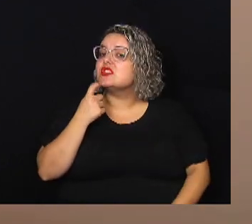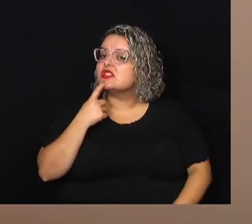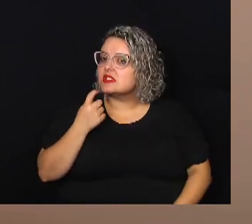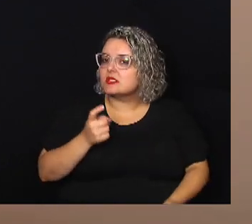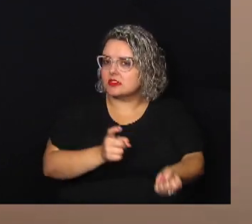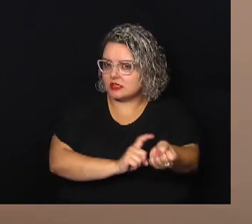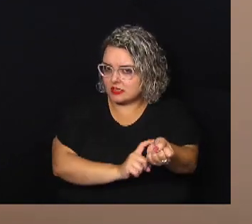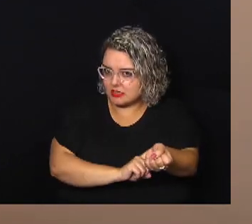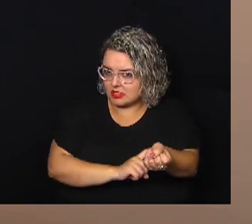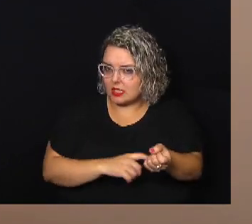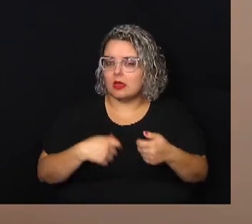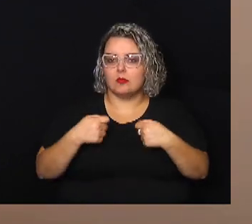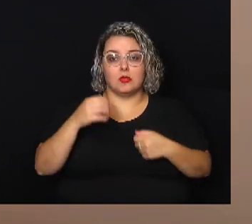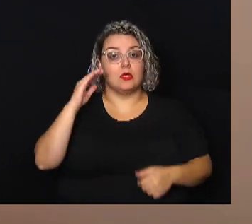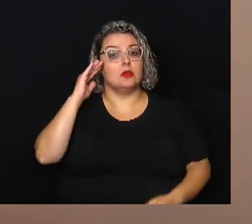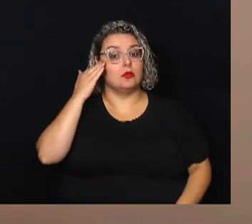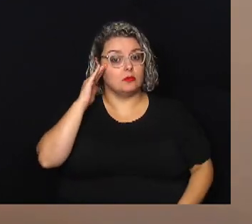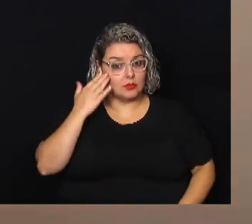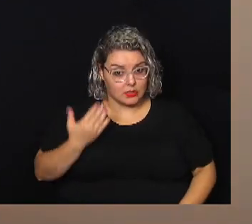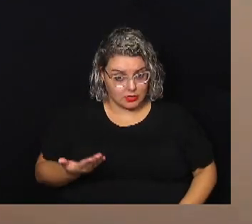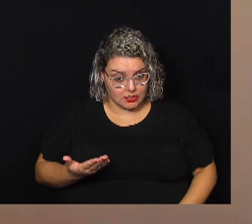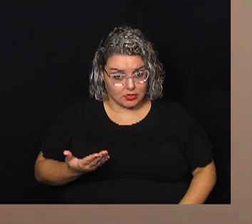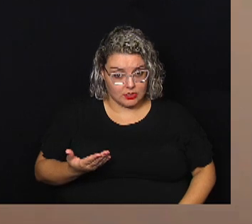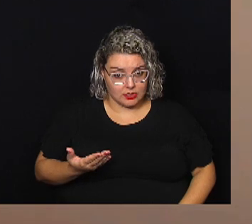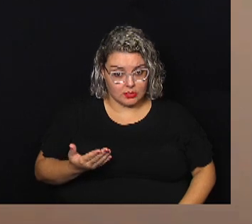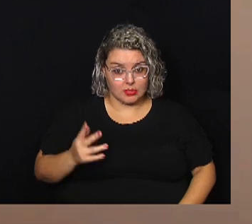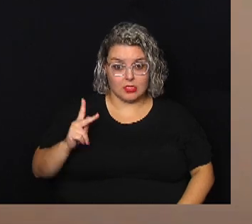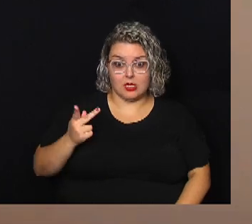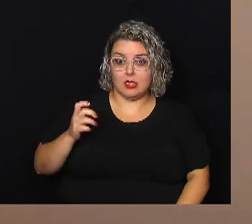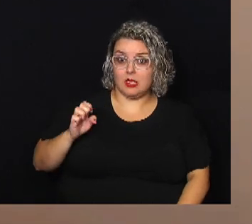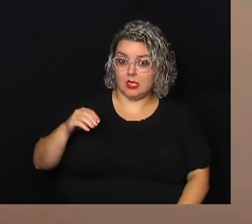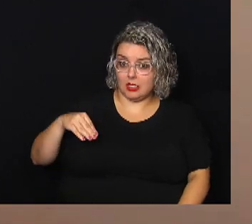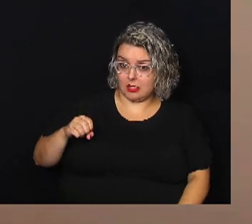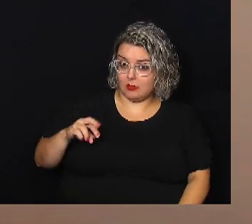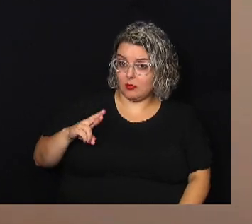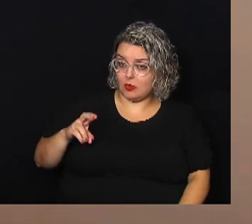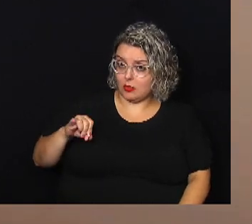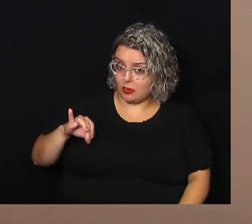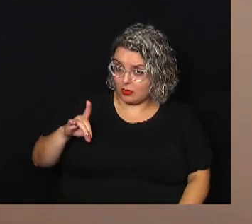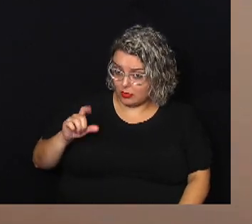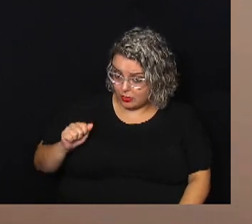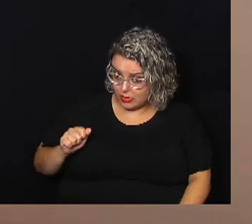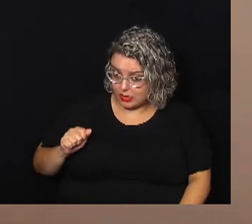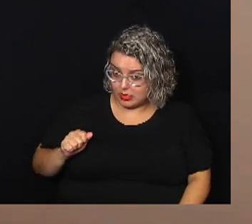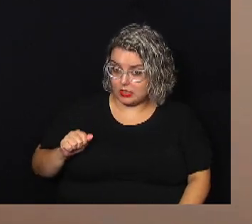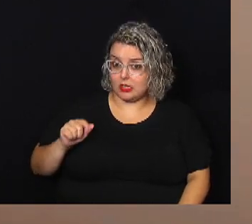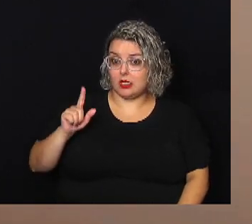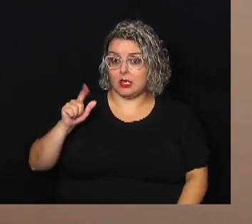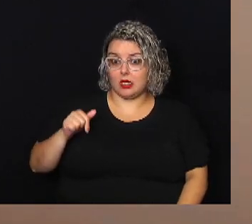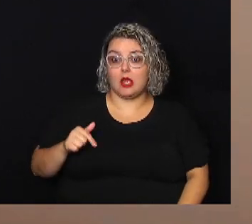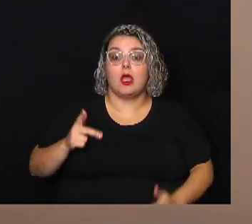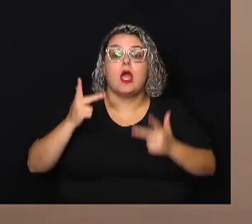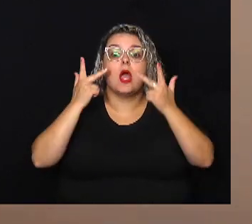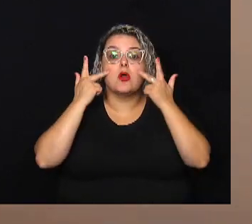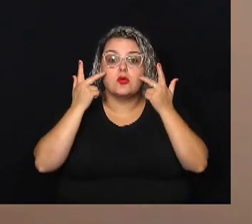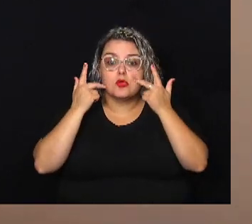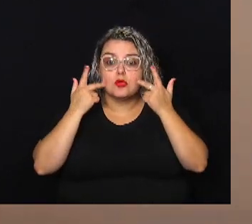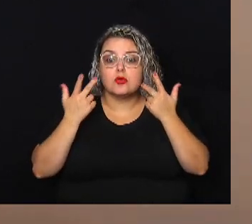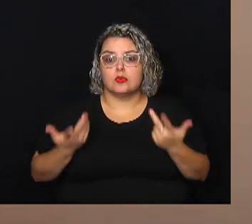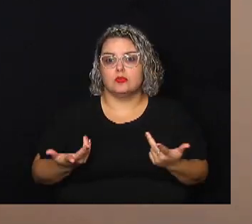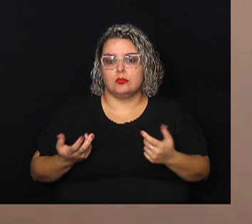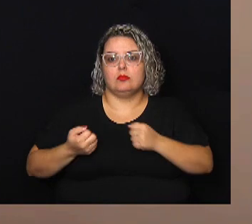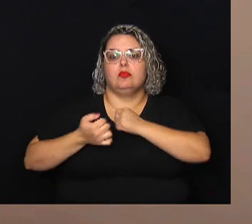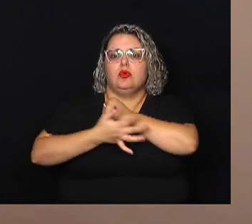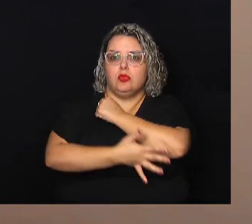nós precisamos entender que hemorroida, doença hemorroidária, é a doença mais comum que causa sangramento